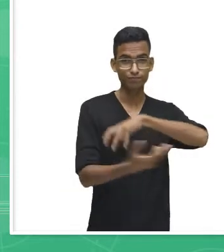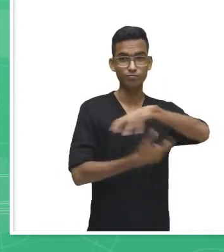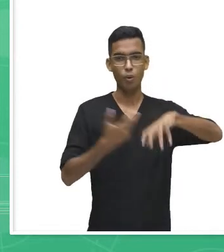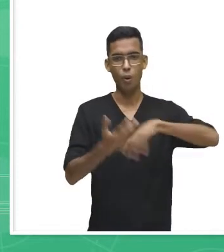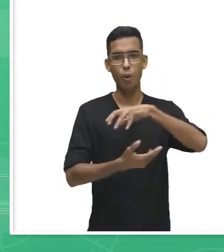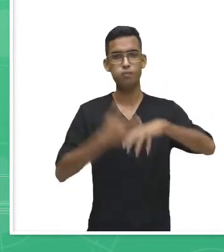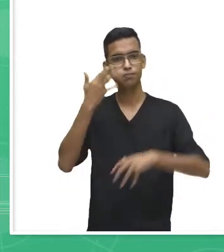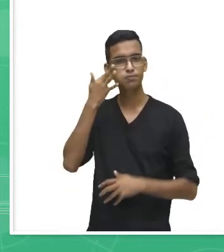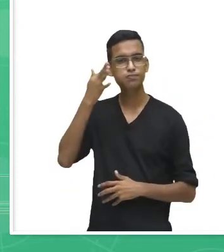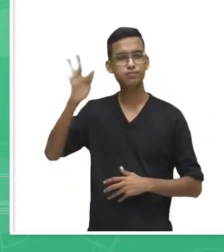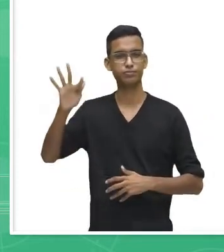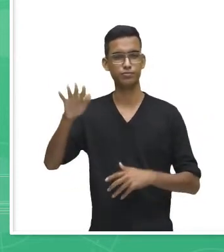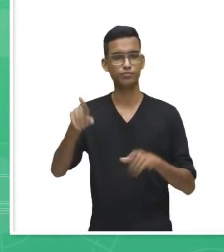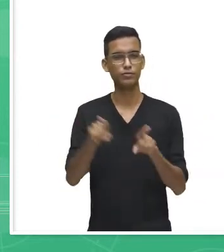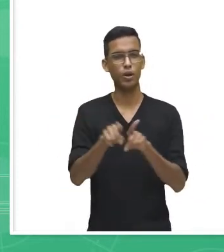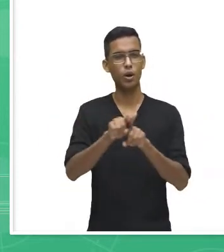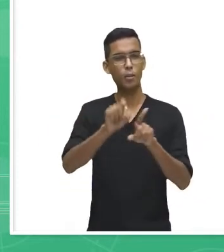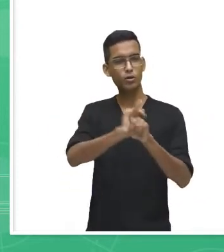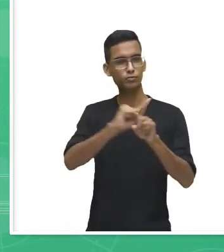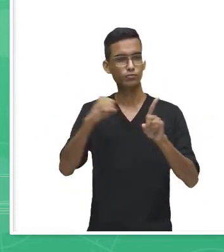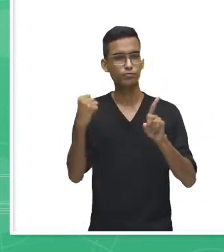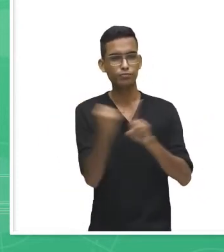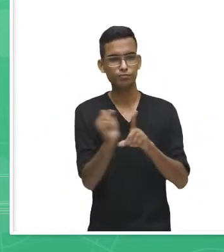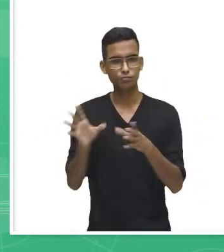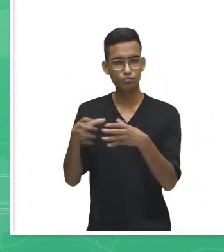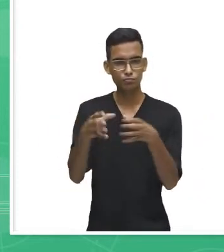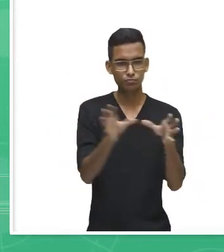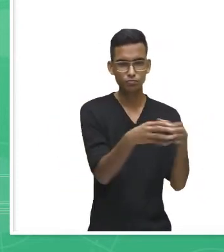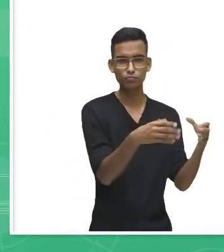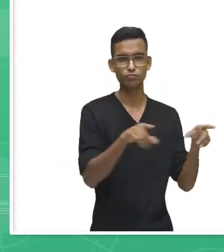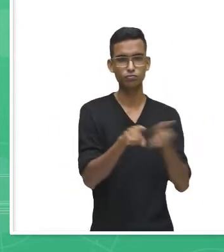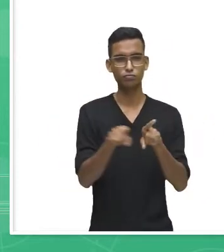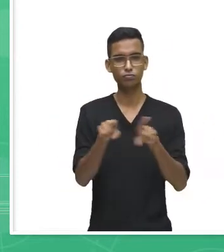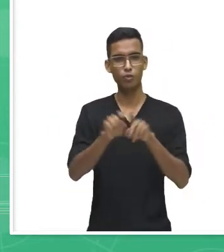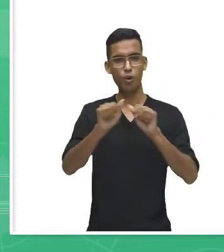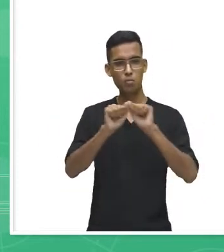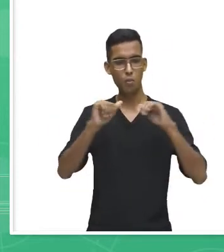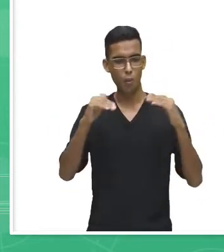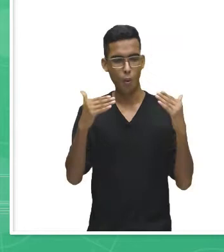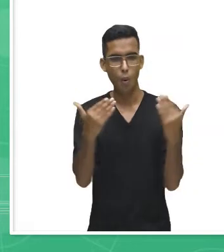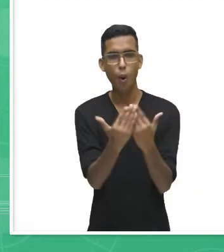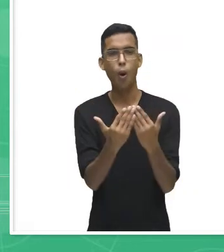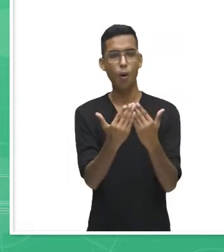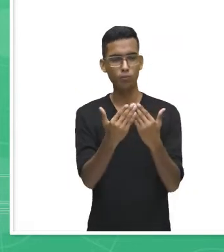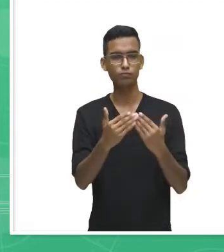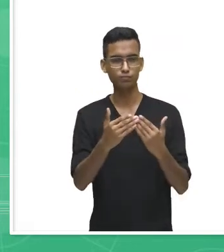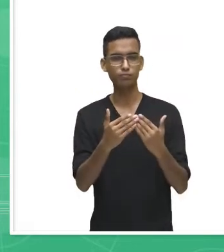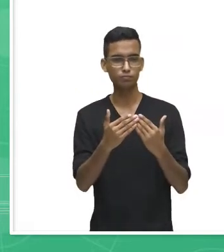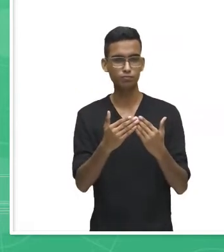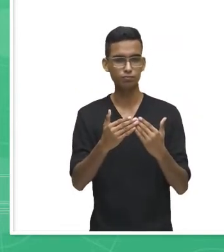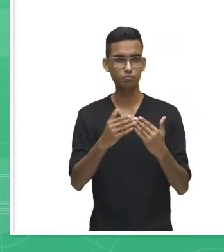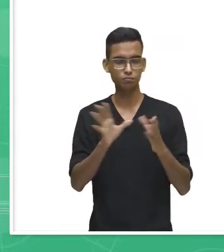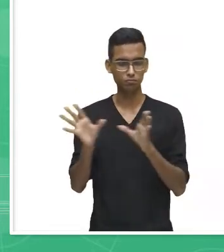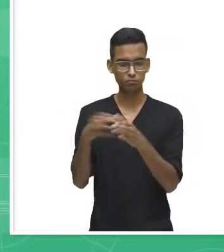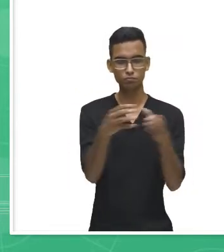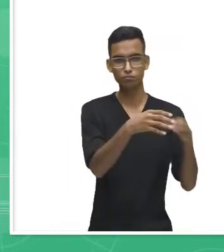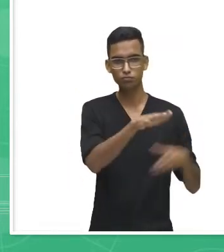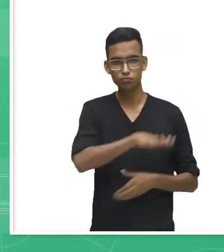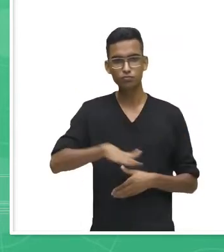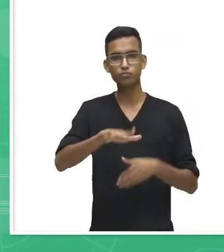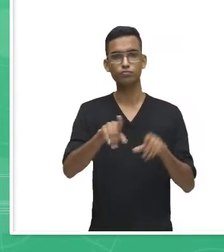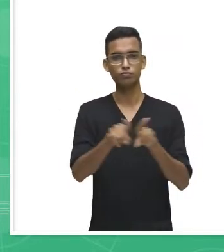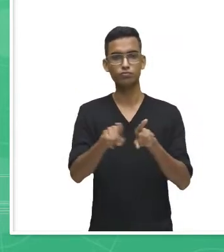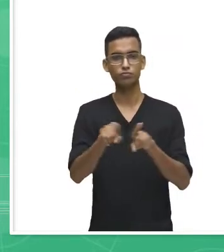dos Estados Gerais, a tomada da Bastilha e a Assembleia Nacional Constituinte. Então, a gente vai dar uma olhada agora na